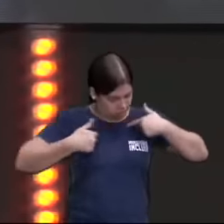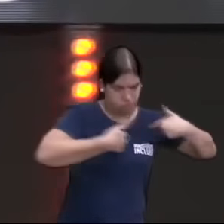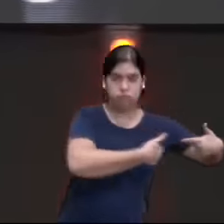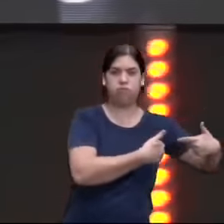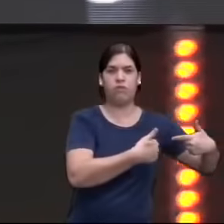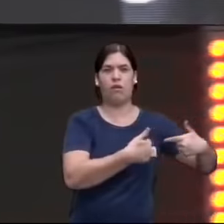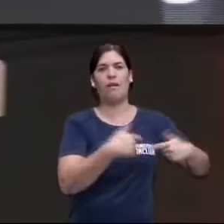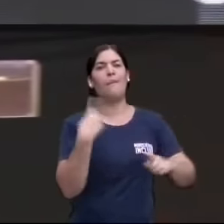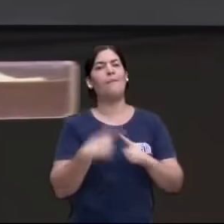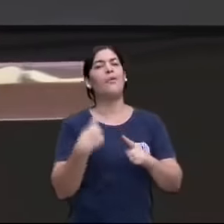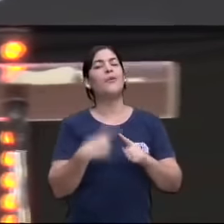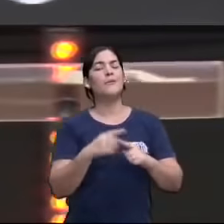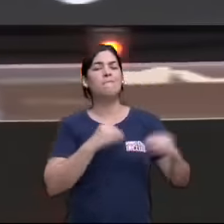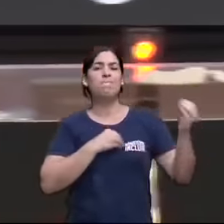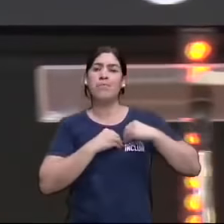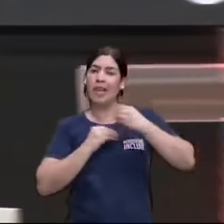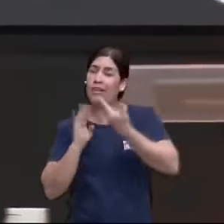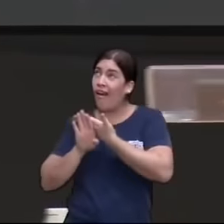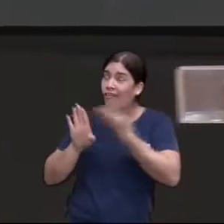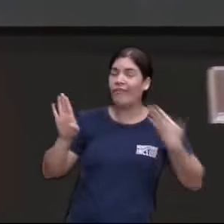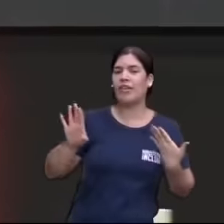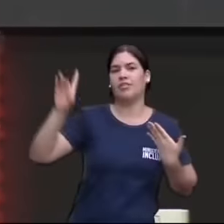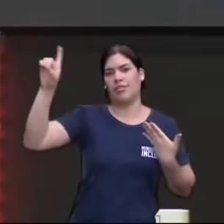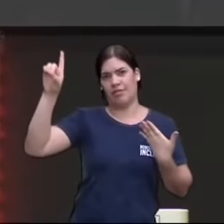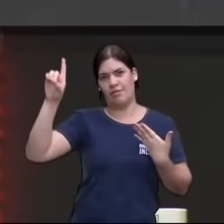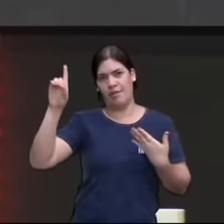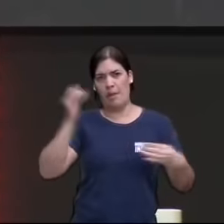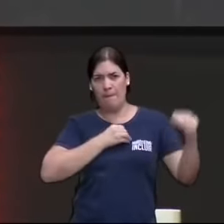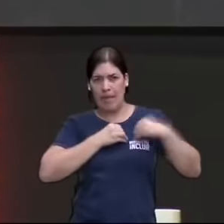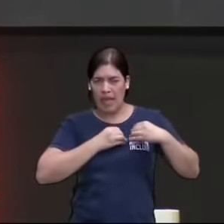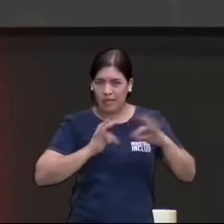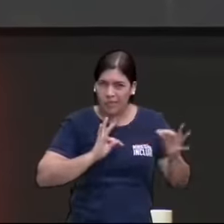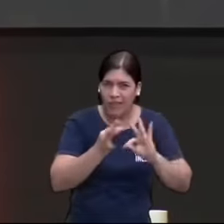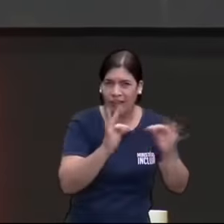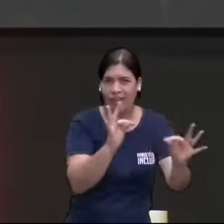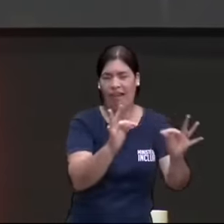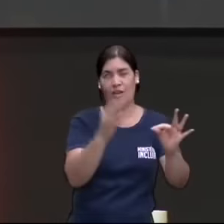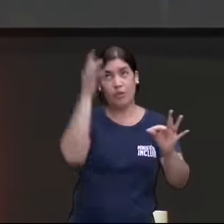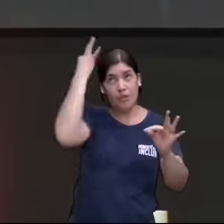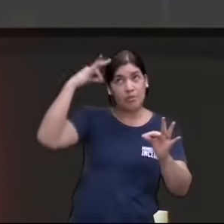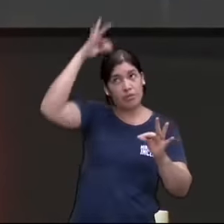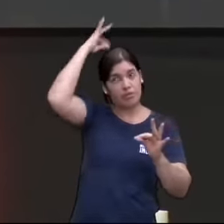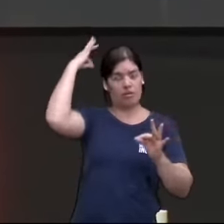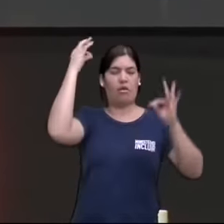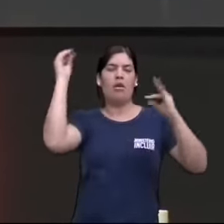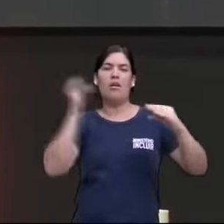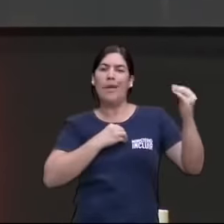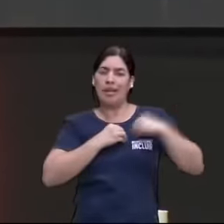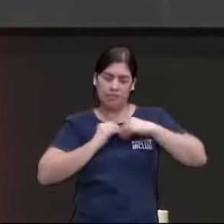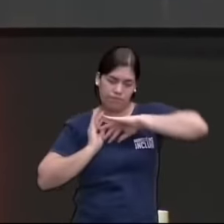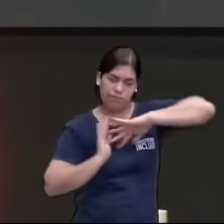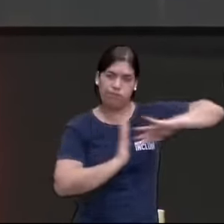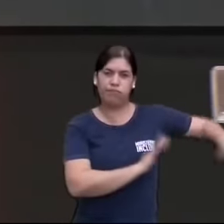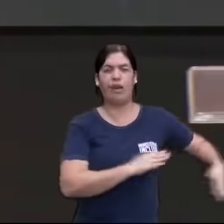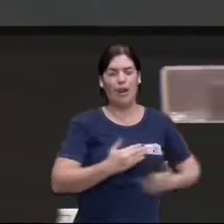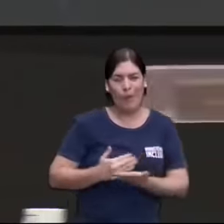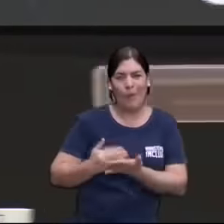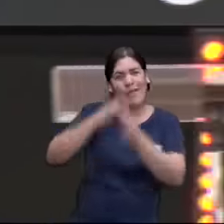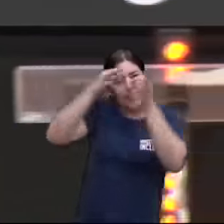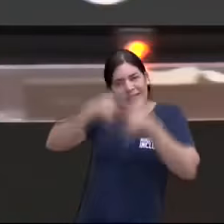afasta de um propósito bom de Deus. Quando o pecado é tratado pelo Espírito de Deus, o perdão vem, a gente recomeça certo e vive uma